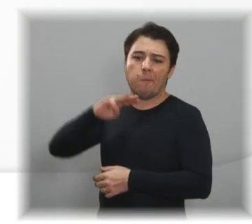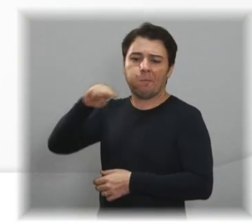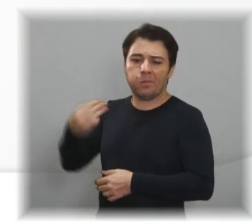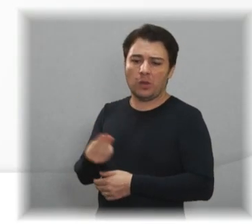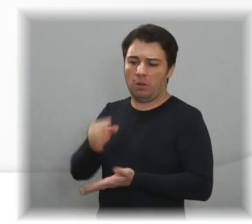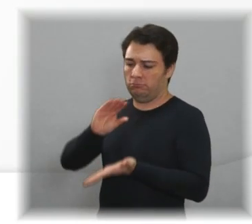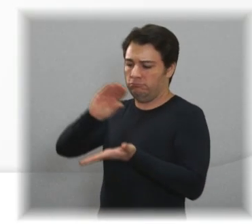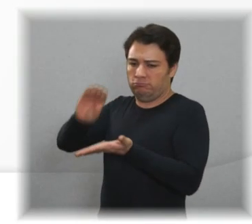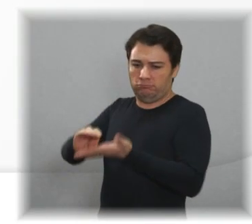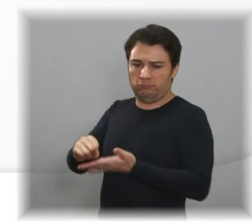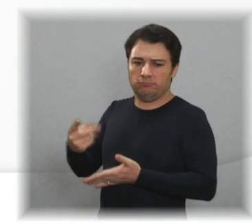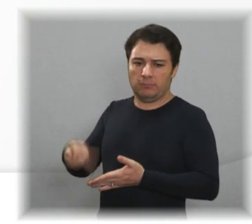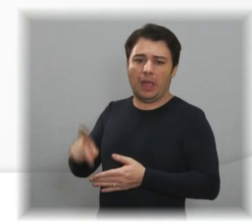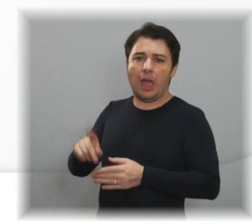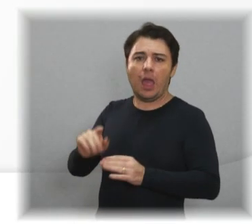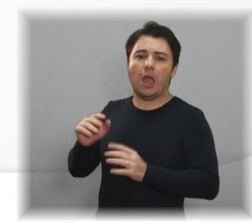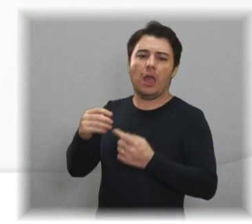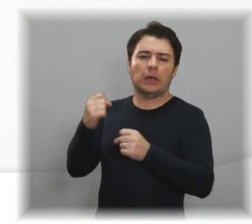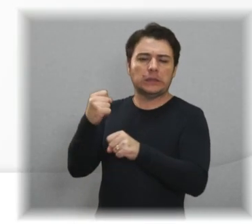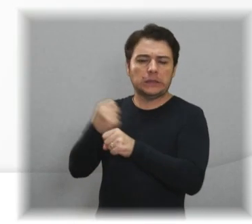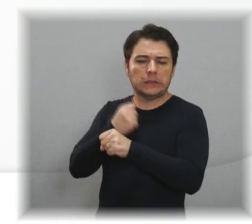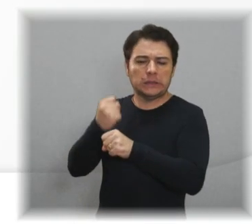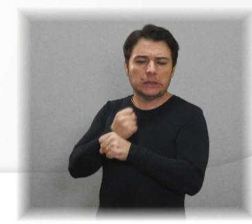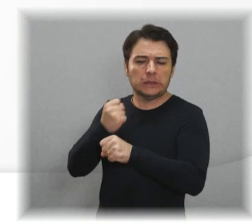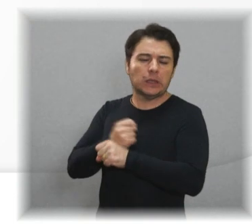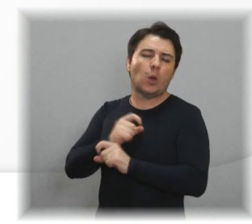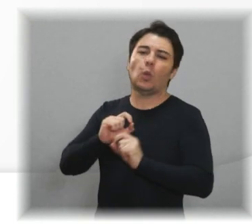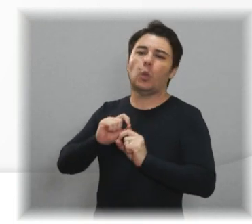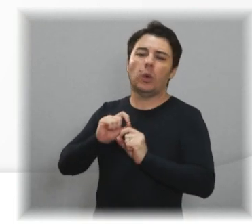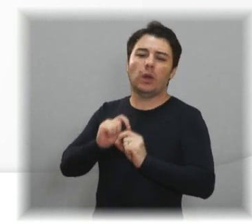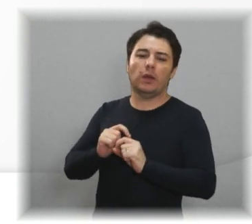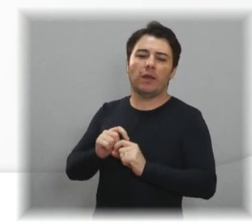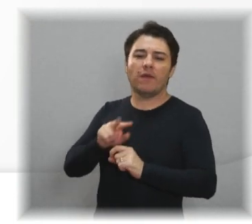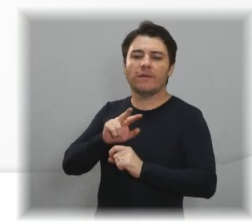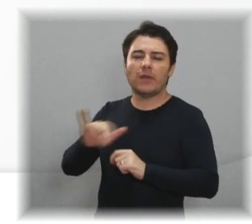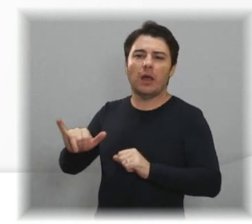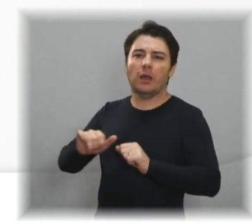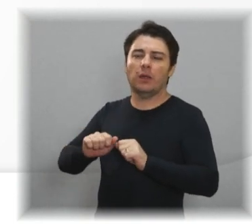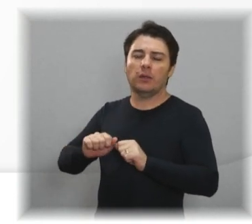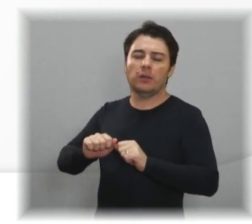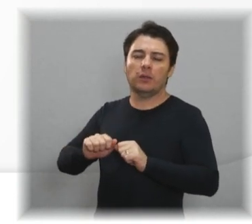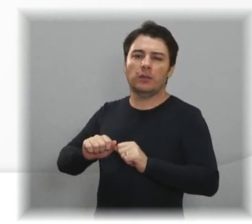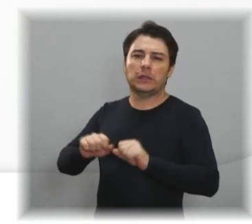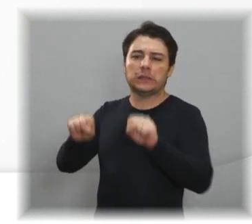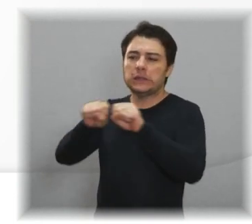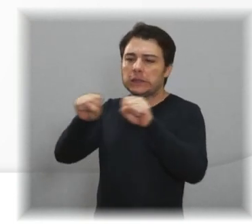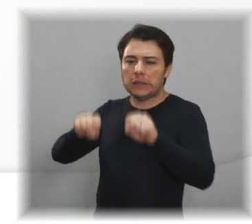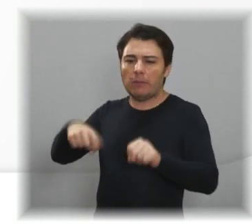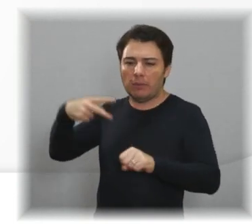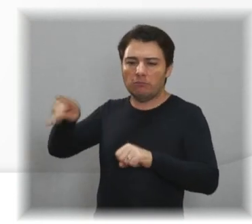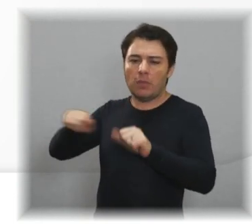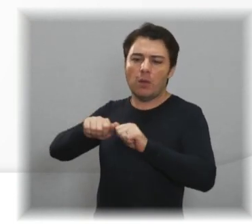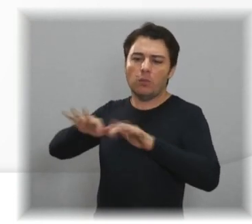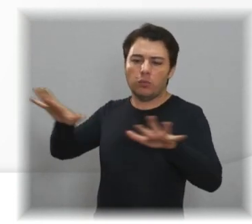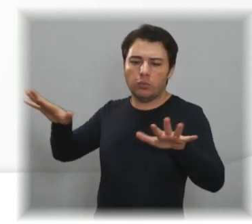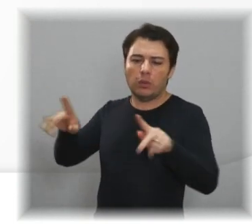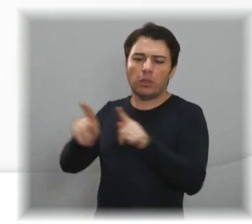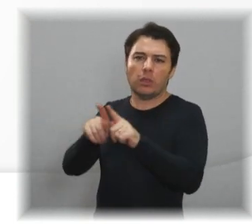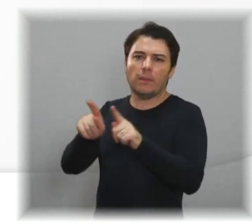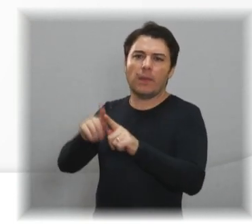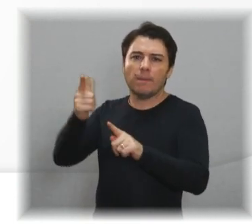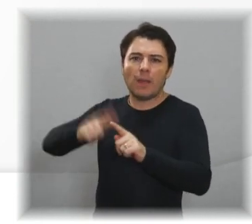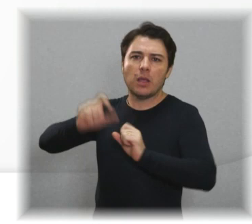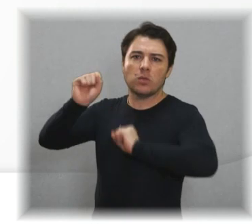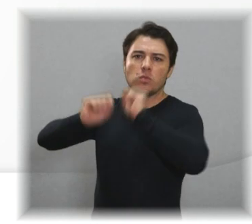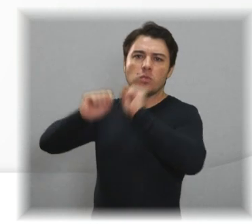suporte crescimento de mercado são obras para garantir a expansão do sistema entrada de novas